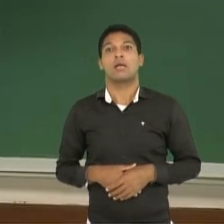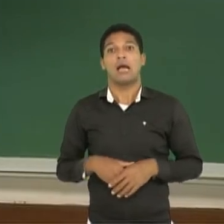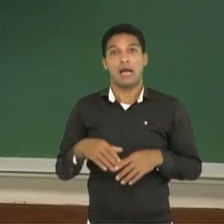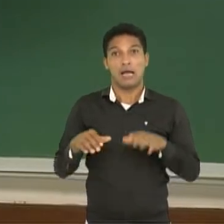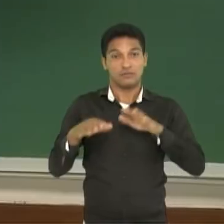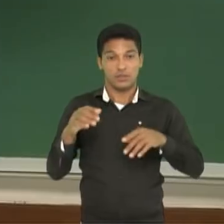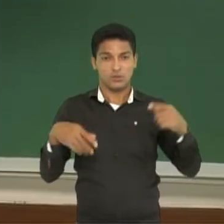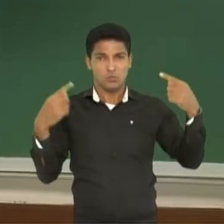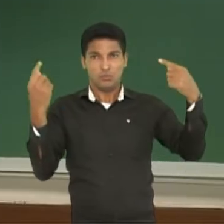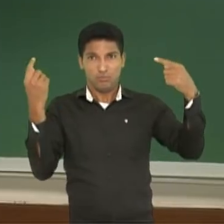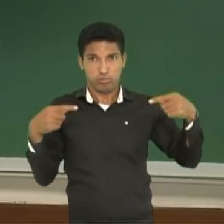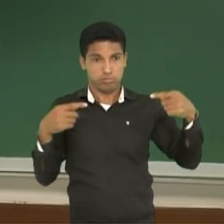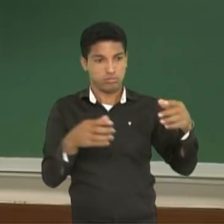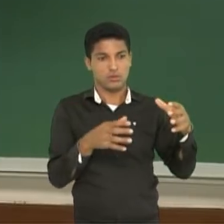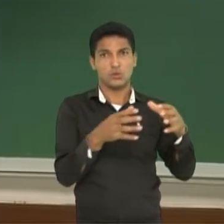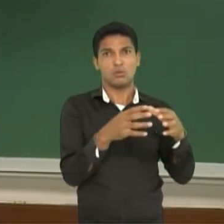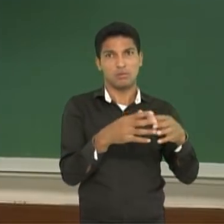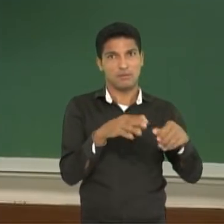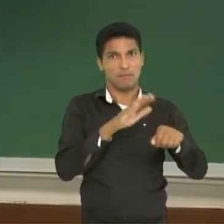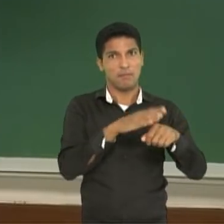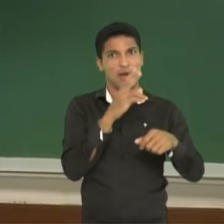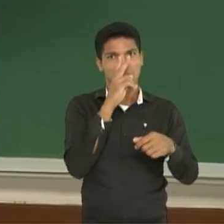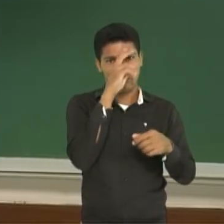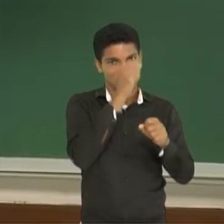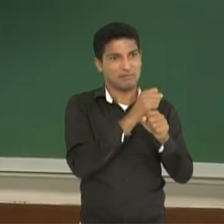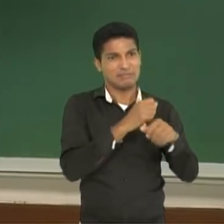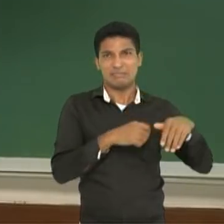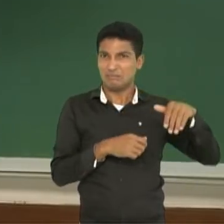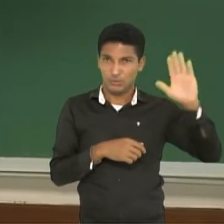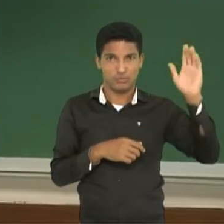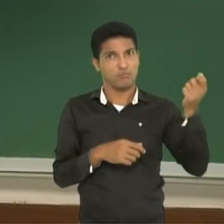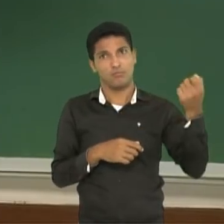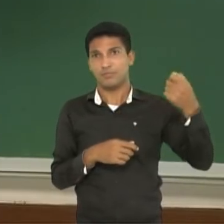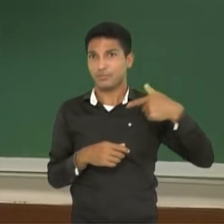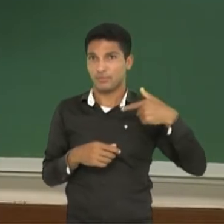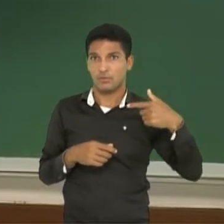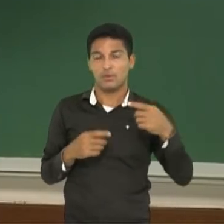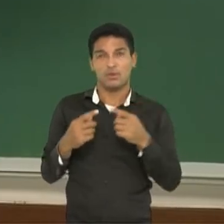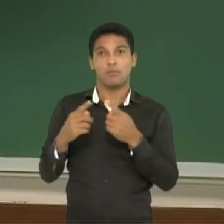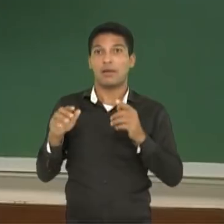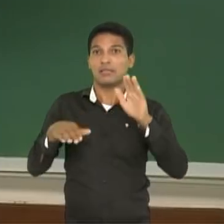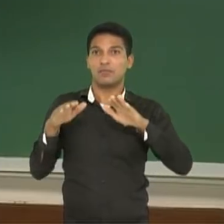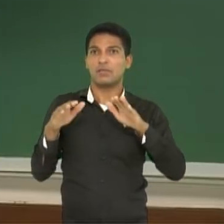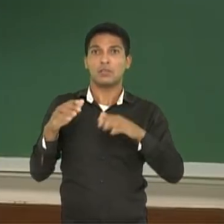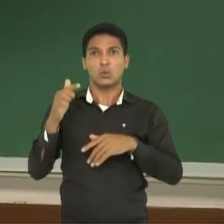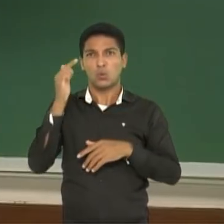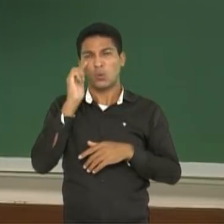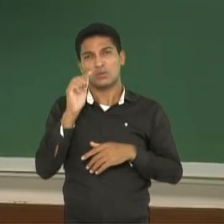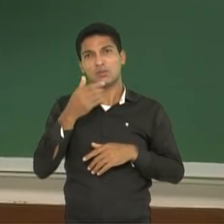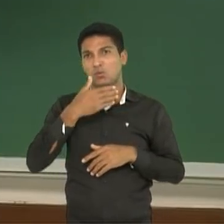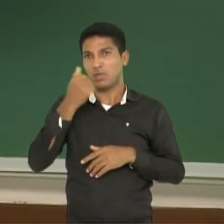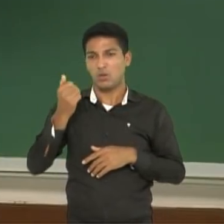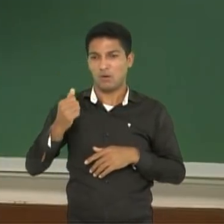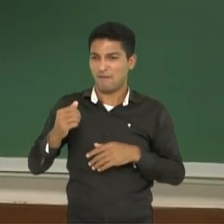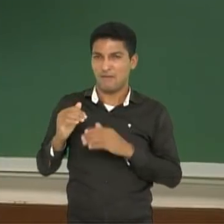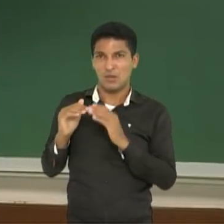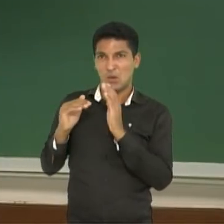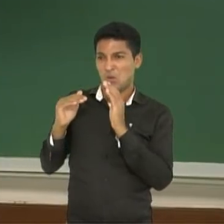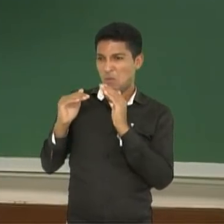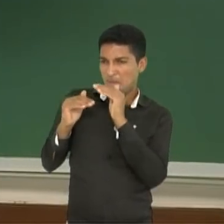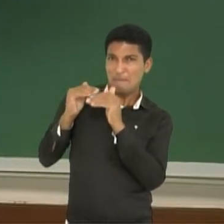seu rendimento ao longo de uma temporada de competições? Comparando suas próprias marcas ao longo da